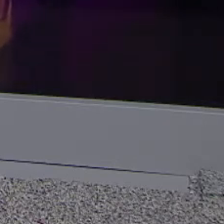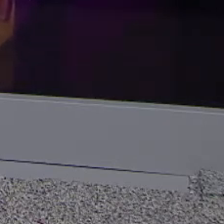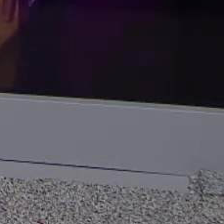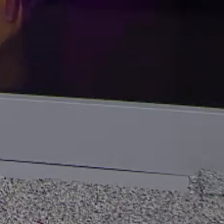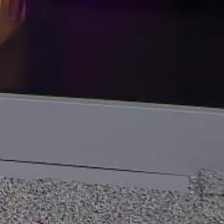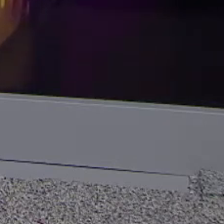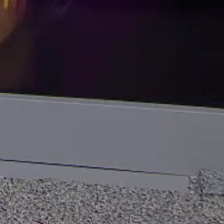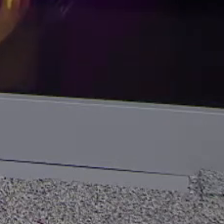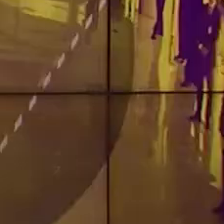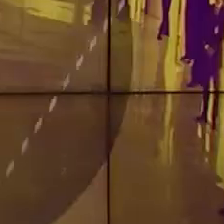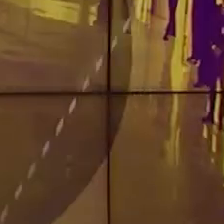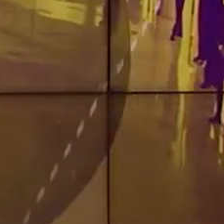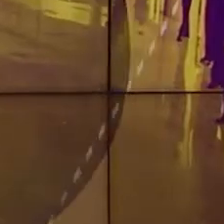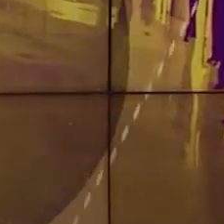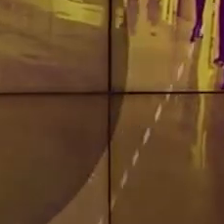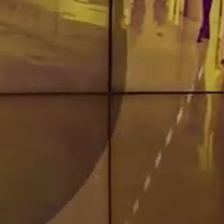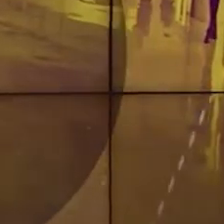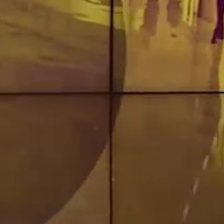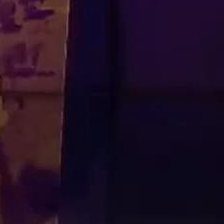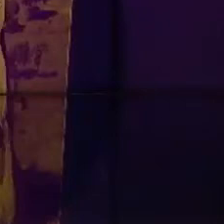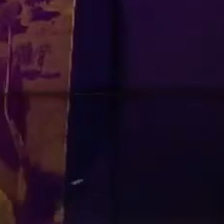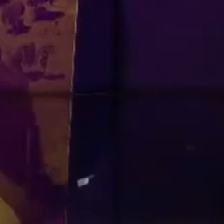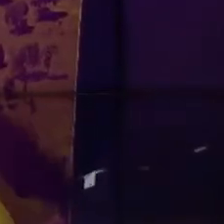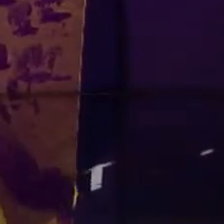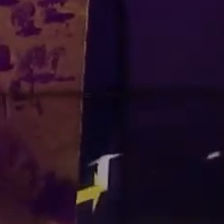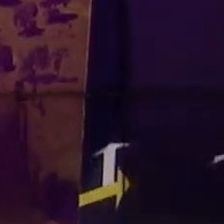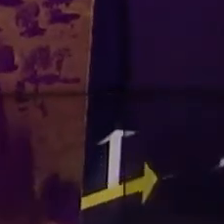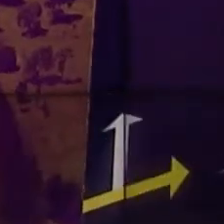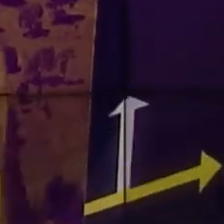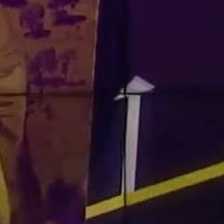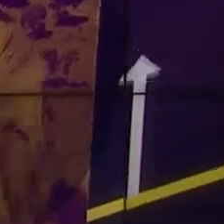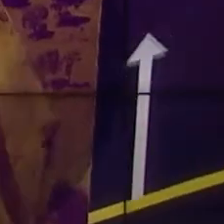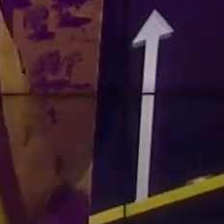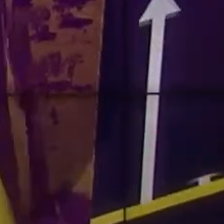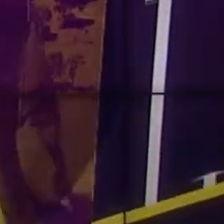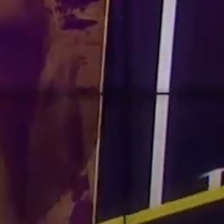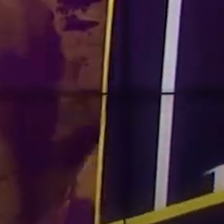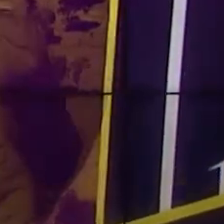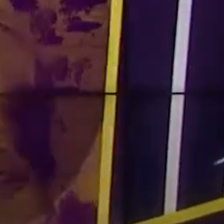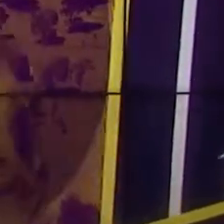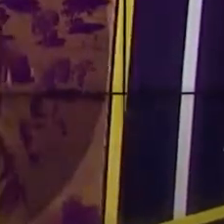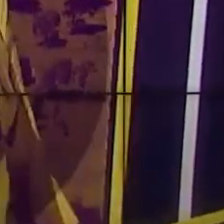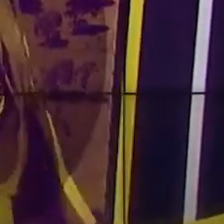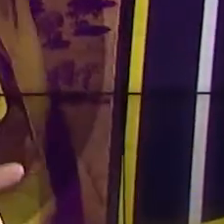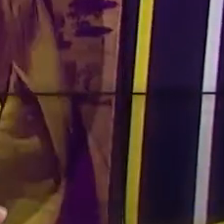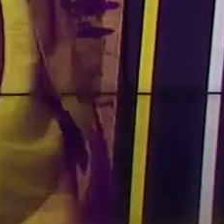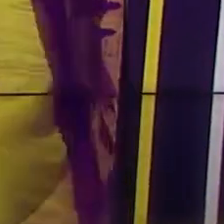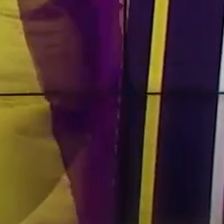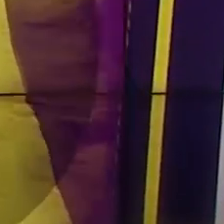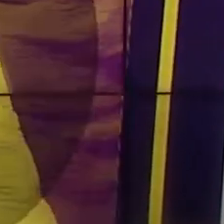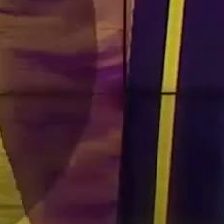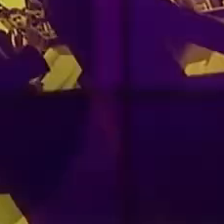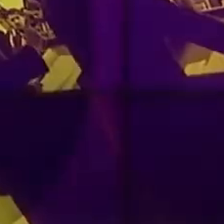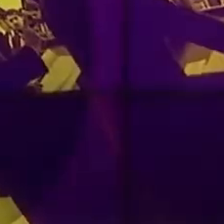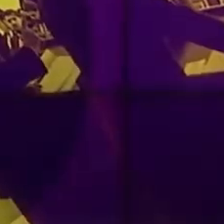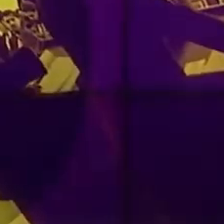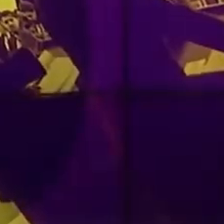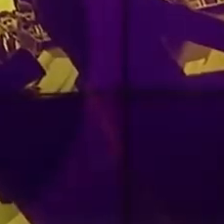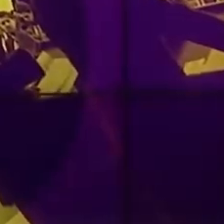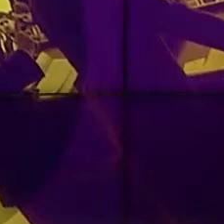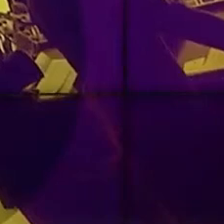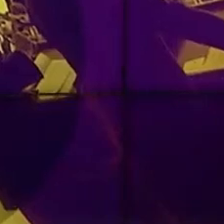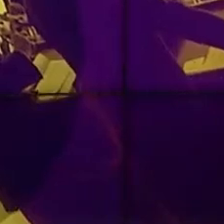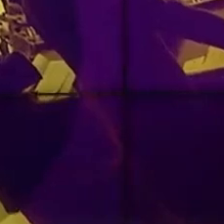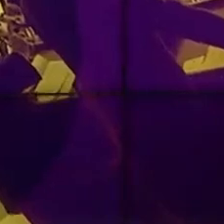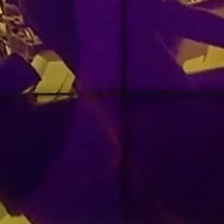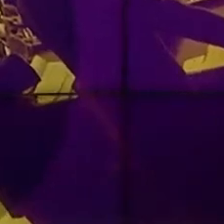12% este ano. E em seu discurso, o presidente Michel Temer falou sobre o resultado das eleições deste domingo e ressaltou que